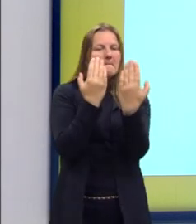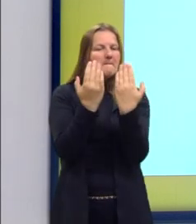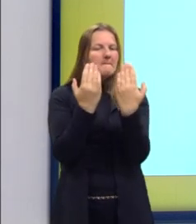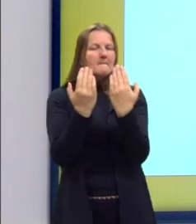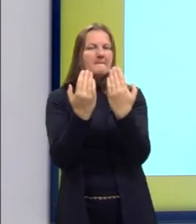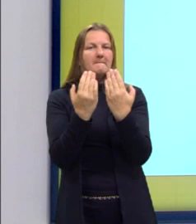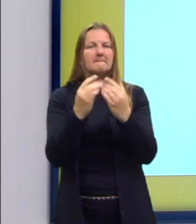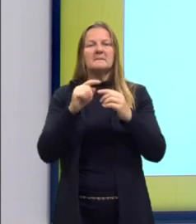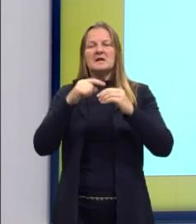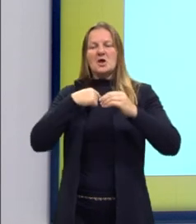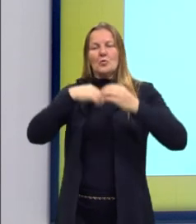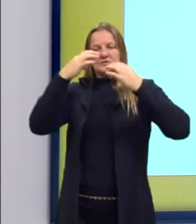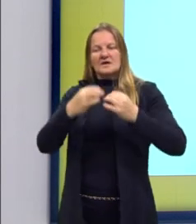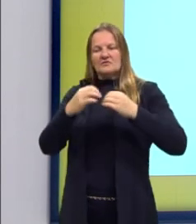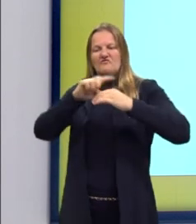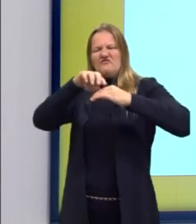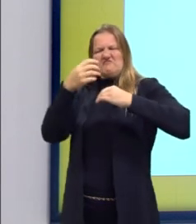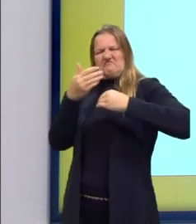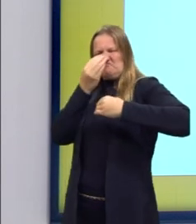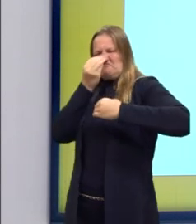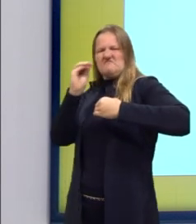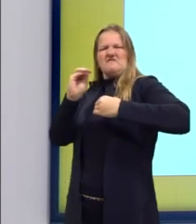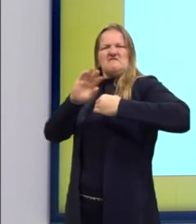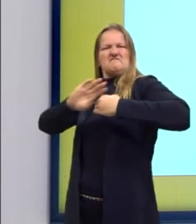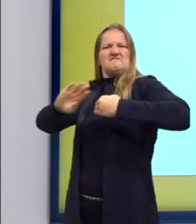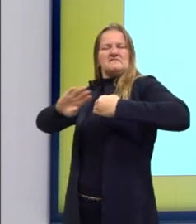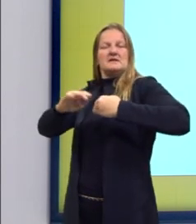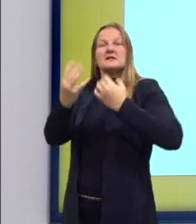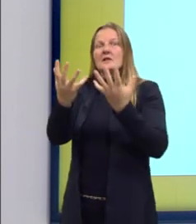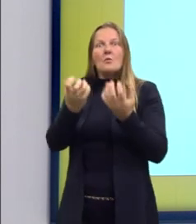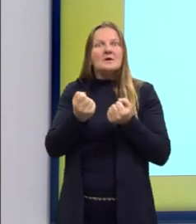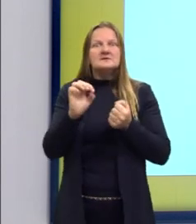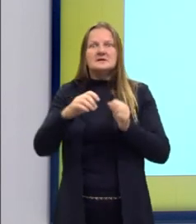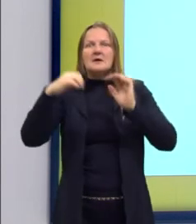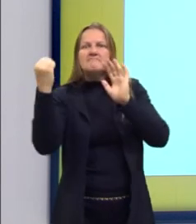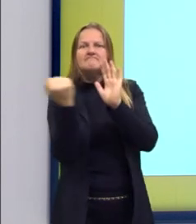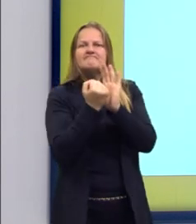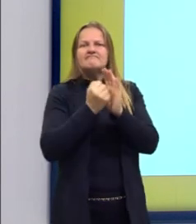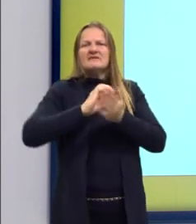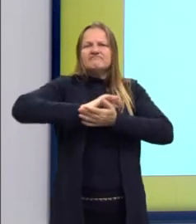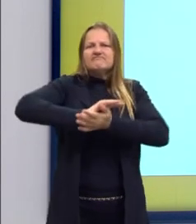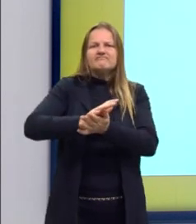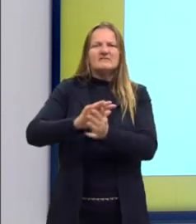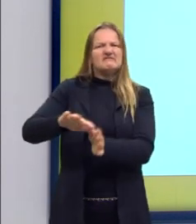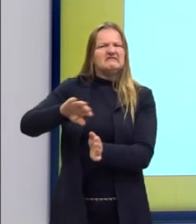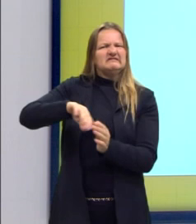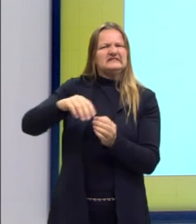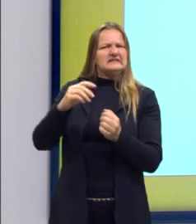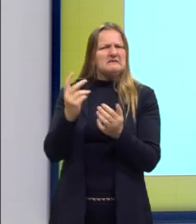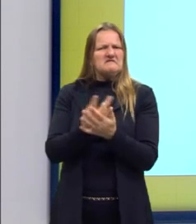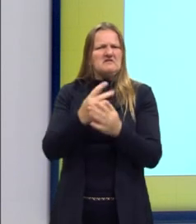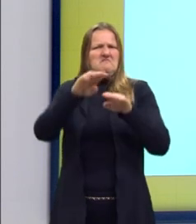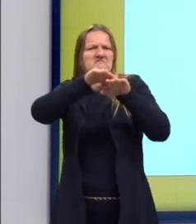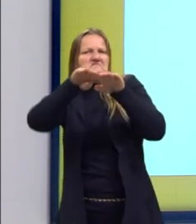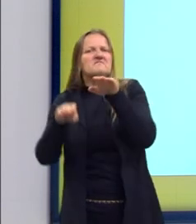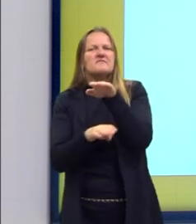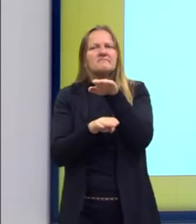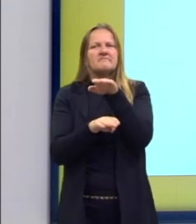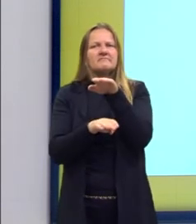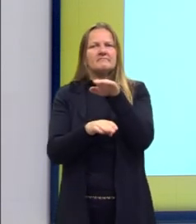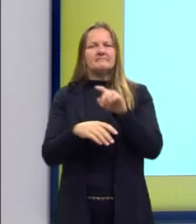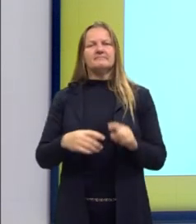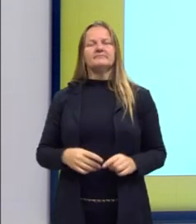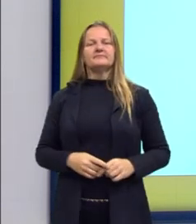dizer o que que é o certo e tudo que for diferente marca as outras culturas vai como errado como inferior